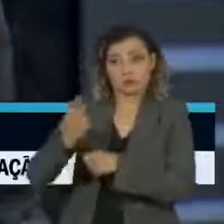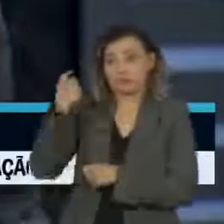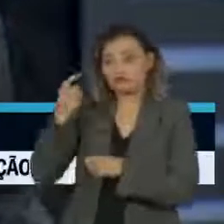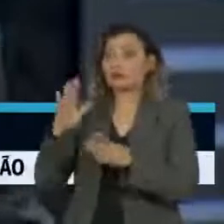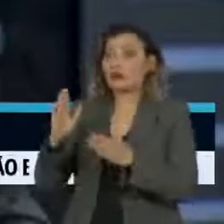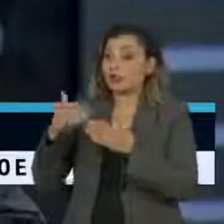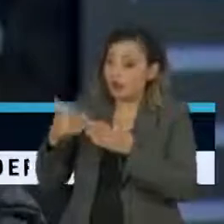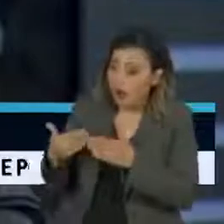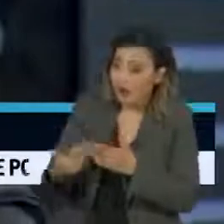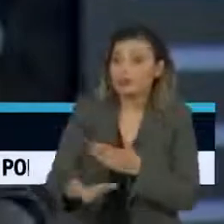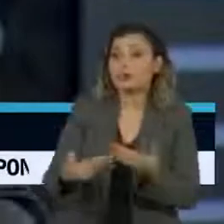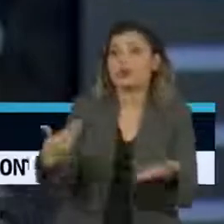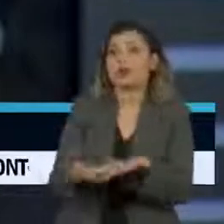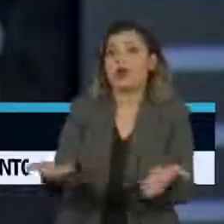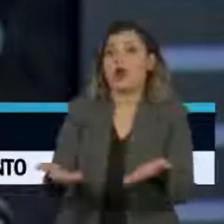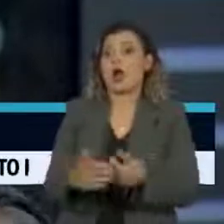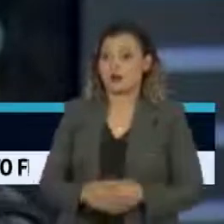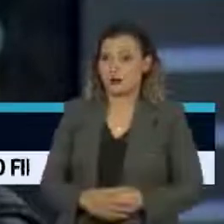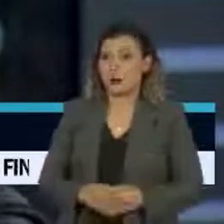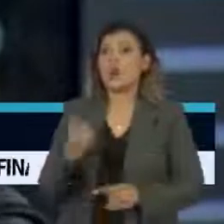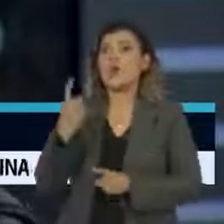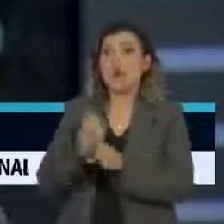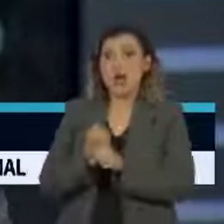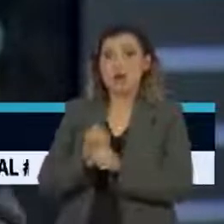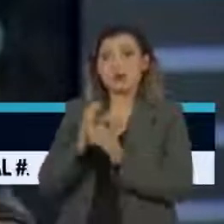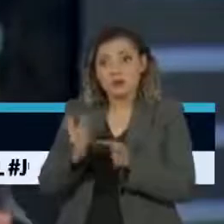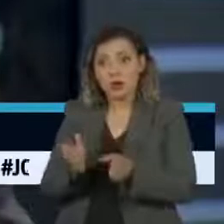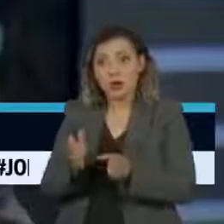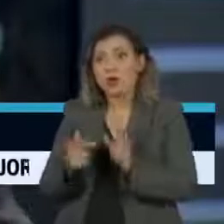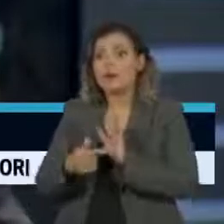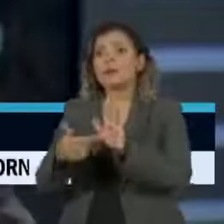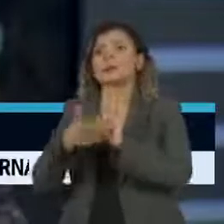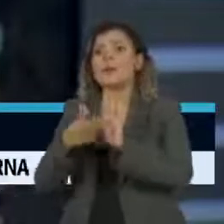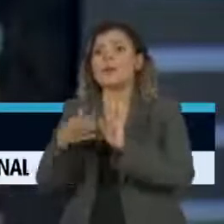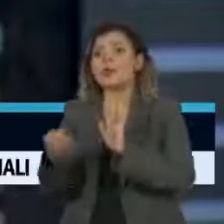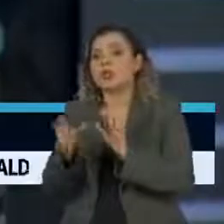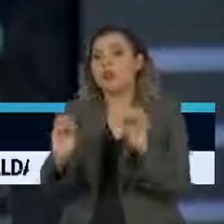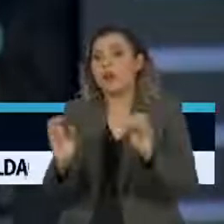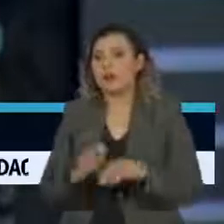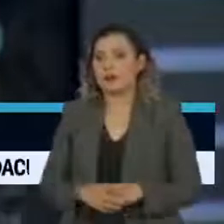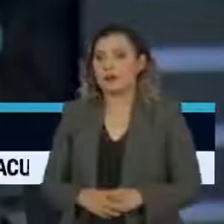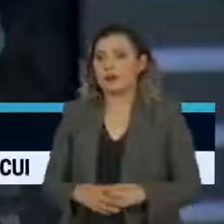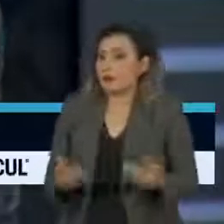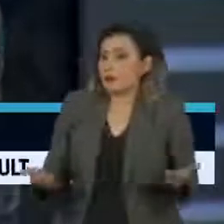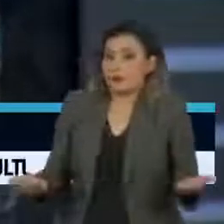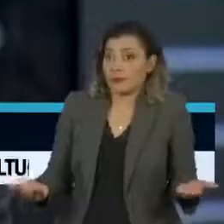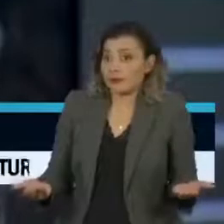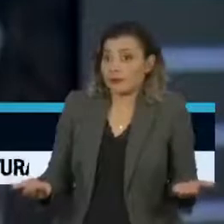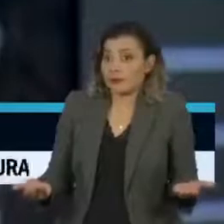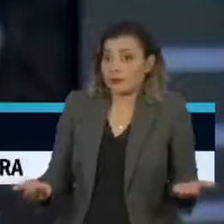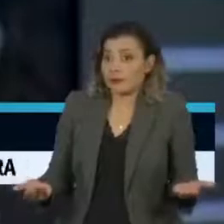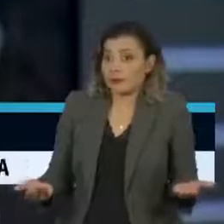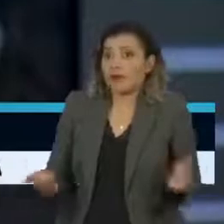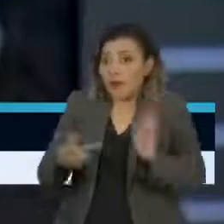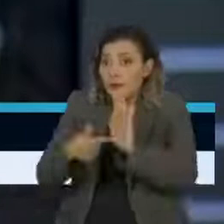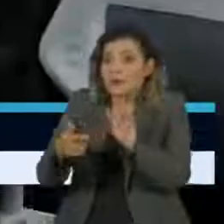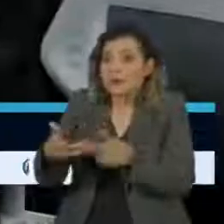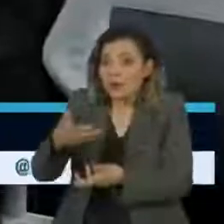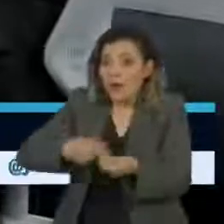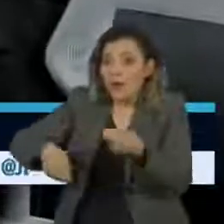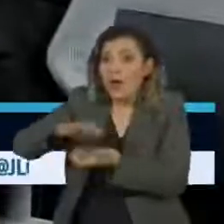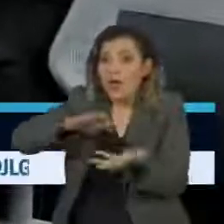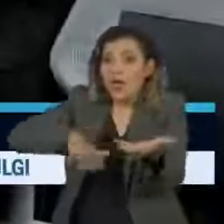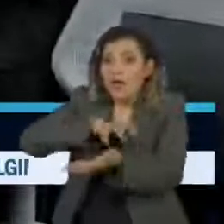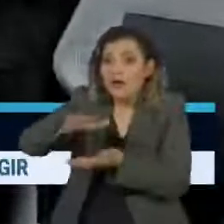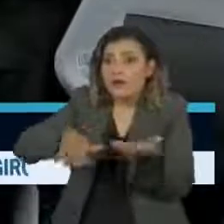desde outubro do ano passado até agora, faz fazer quase um ano, eles não apresentaram a outra. O que tinha que ter feito naquele momento? Apresentar uma reforma administrativa. O que